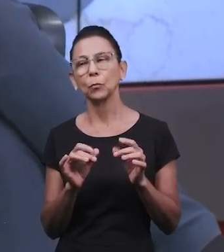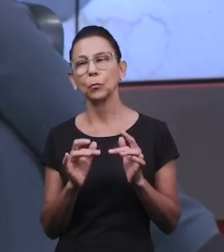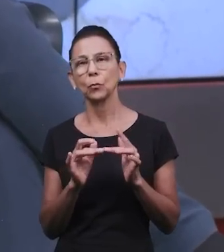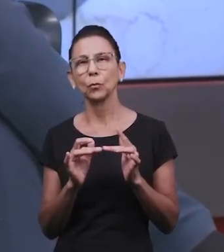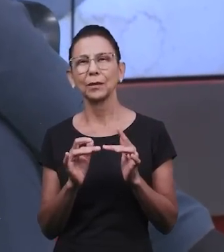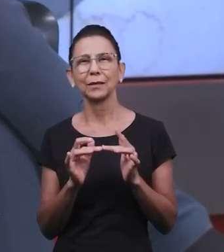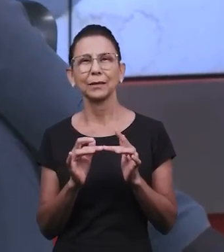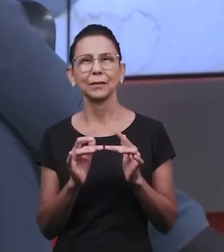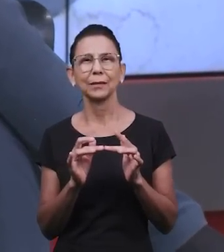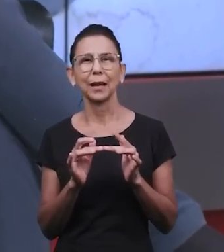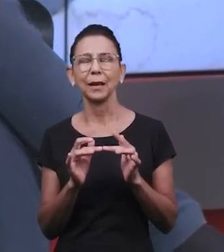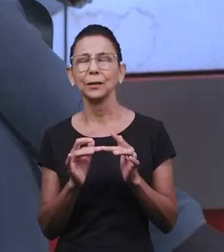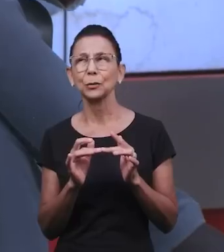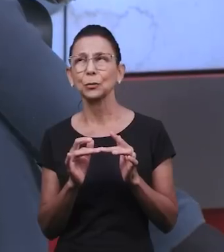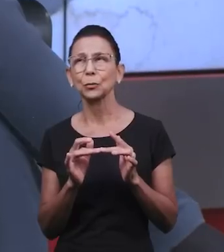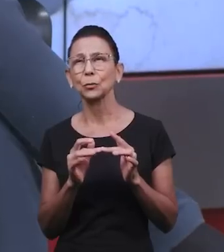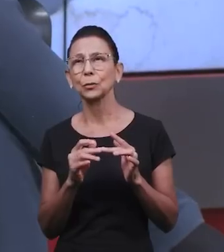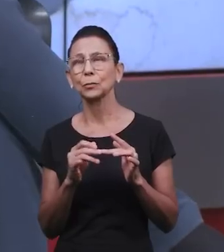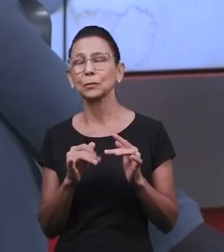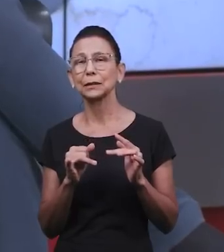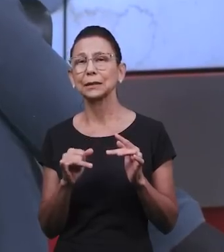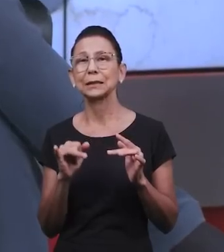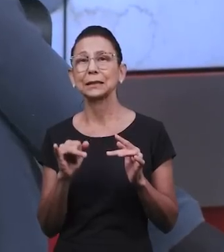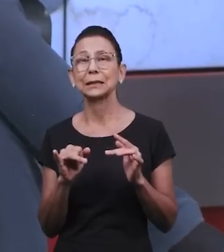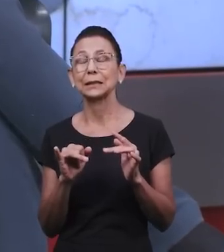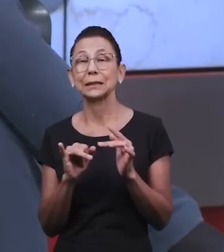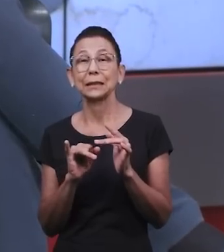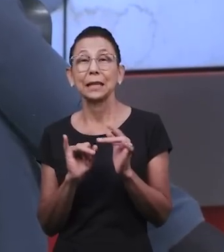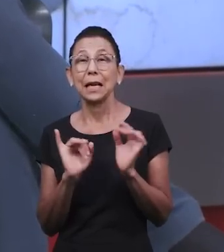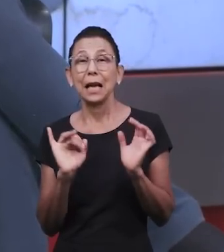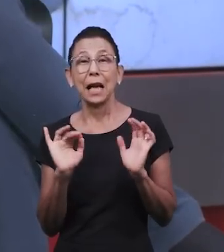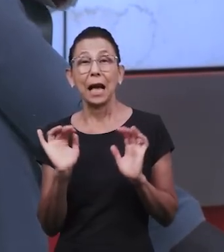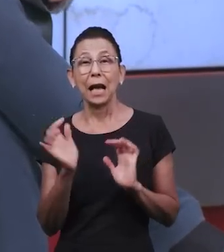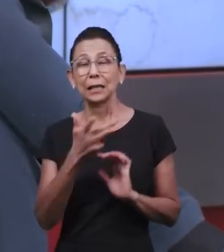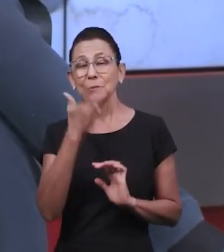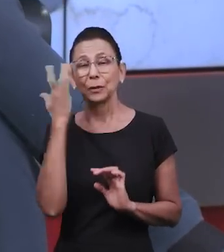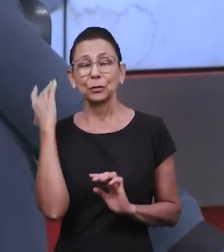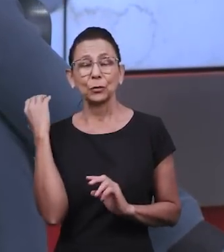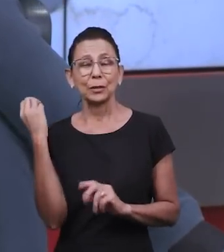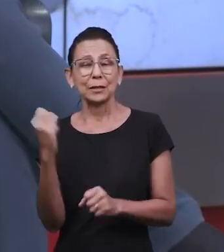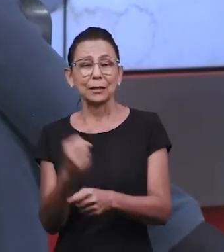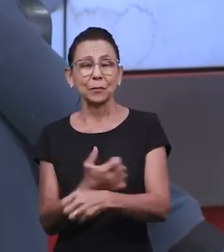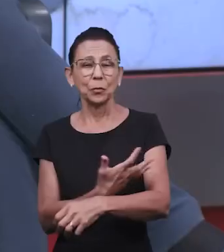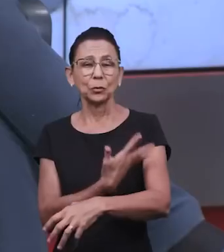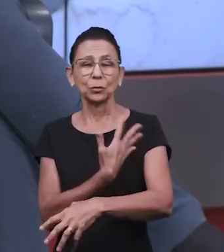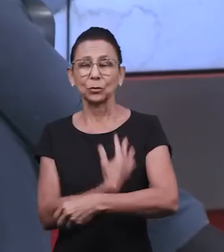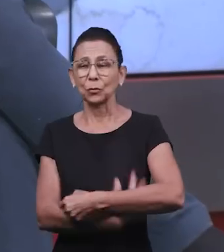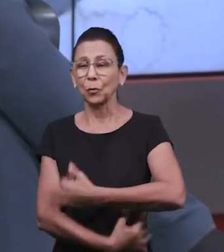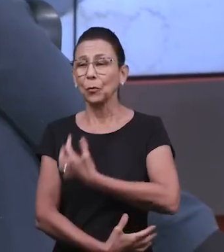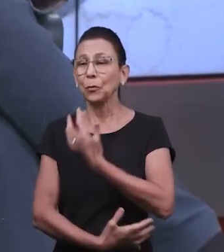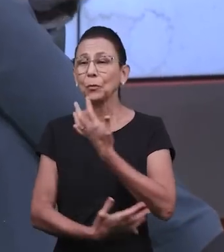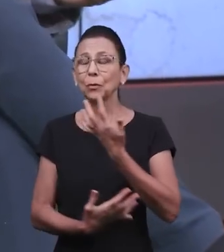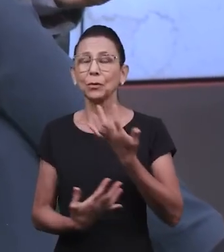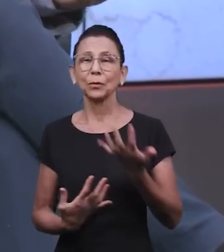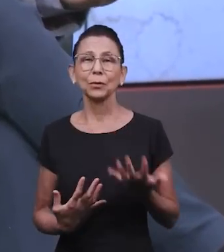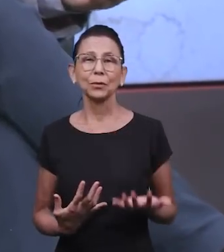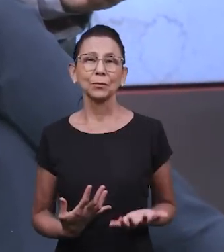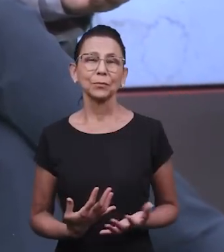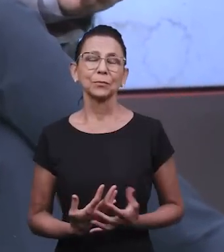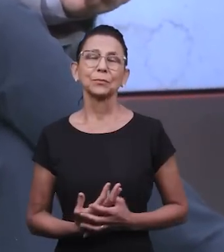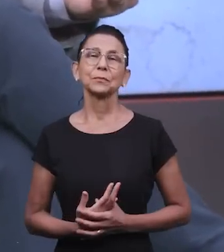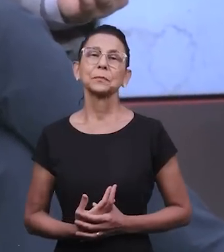uma vida virtual e as pessoas se envolvem, se emocionam. A gente,